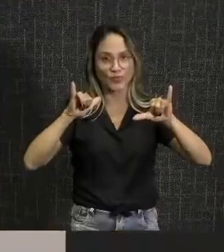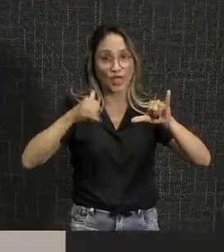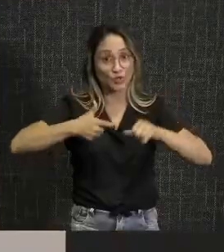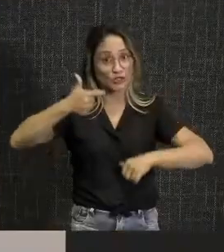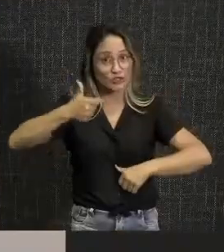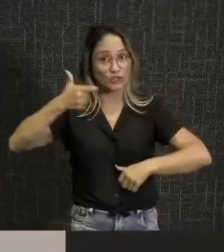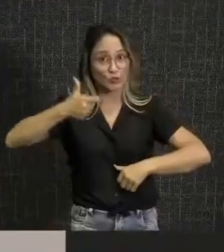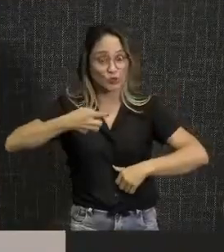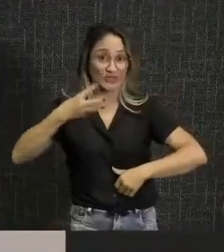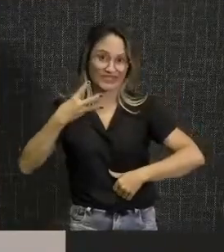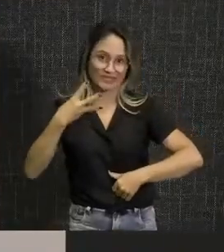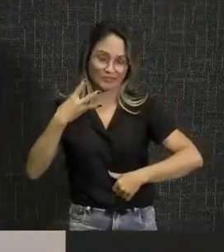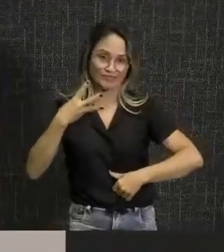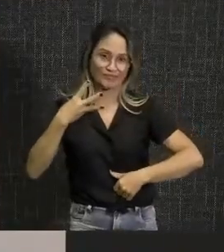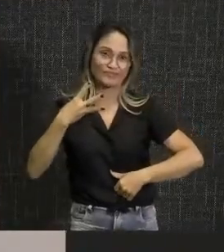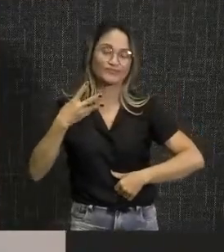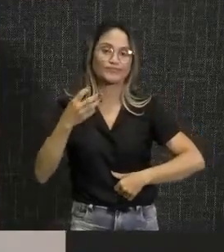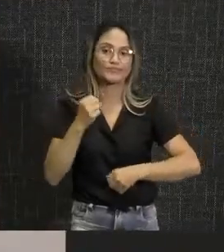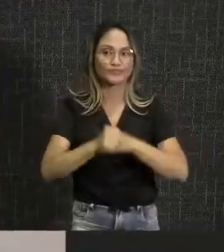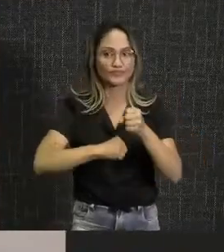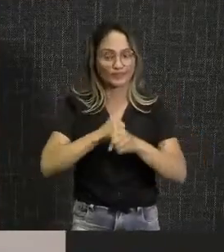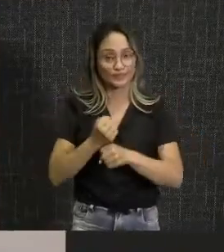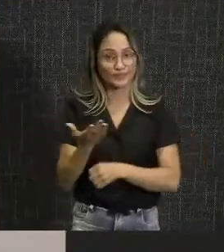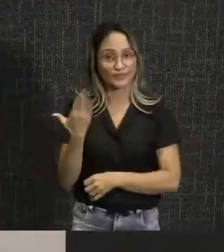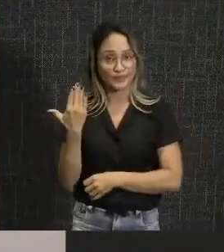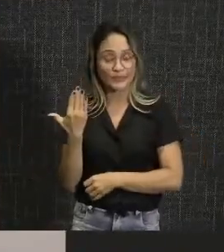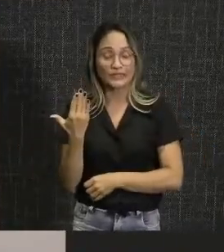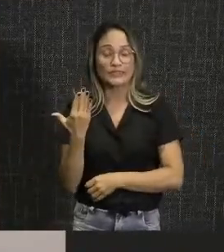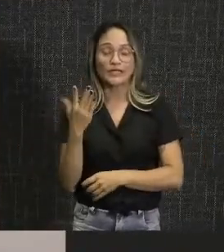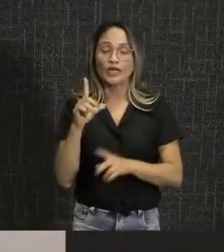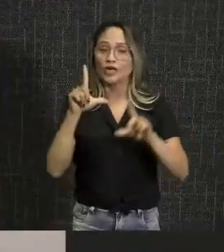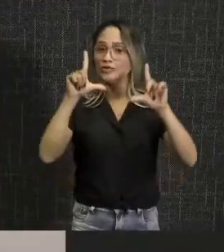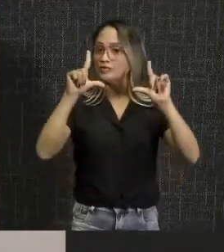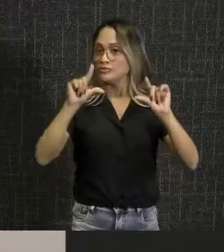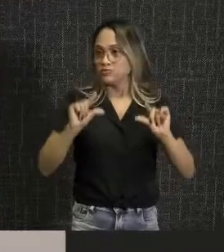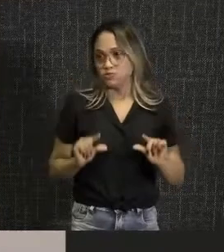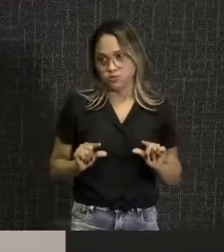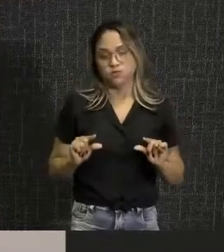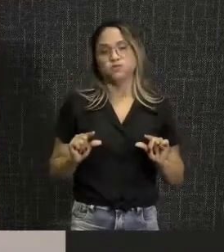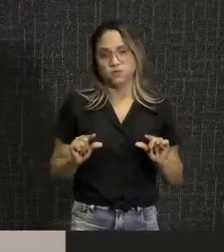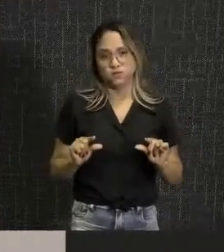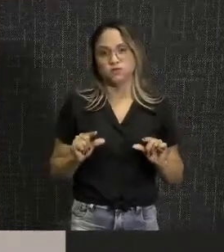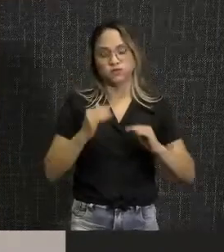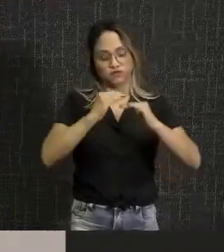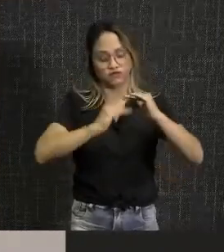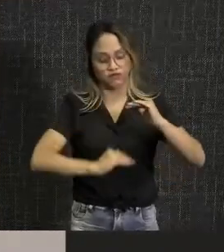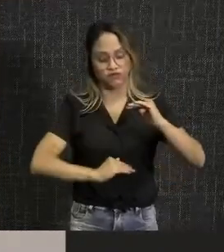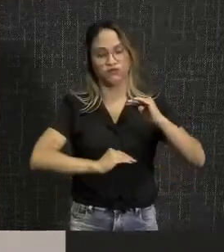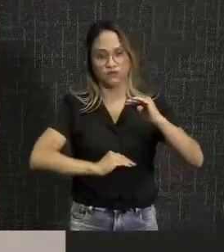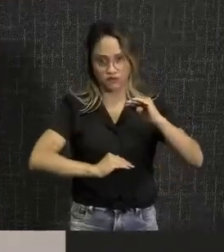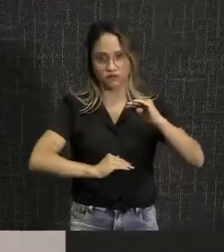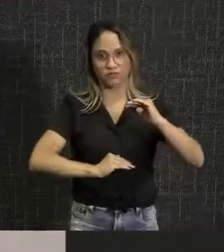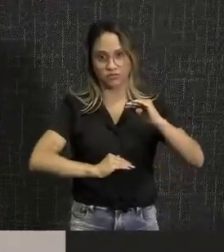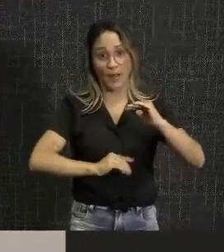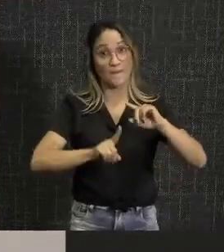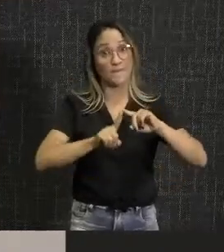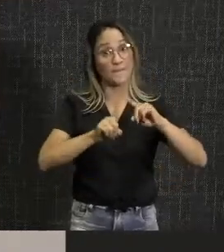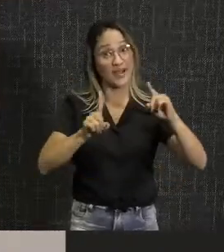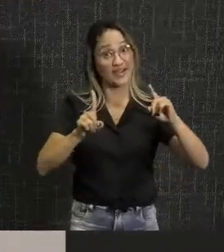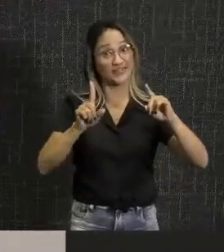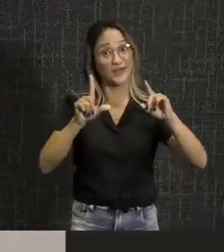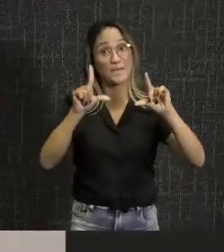passado. A gente teve uma queda, foi uma queda grande, é verdade, mas ela foi menor do que